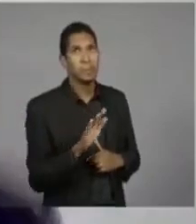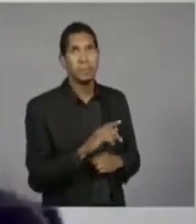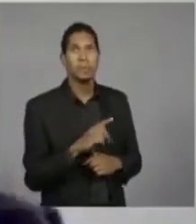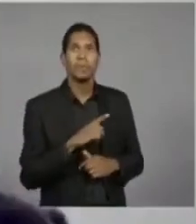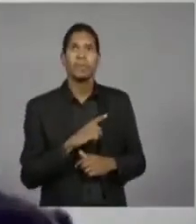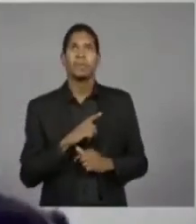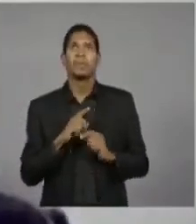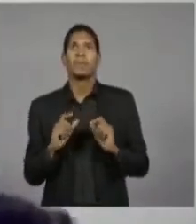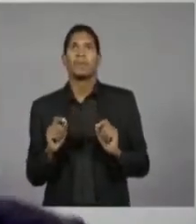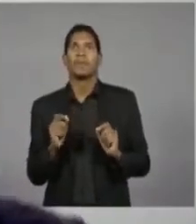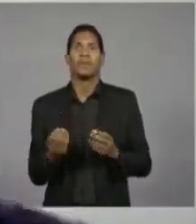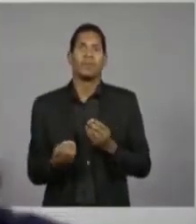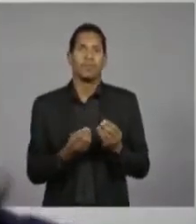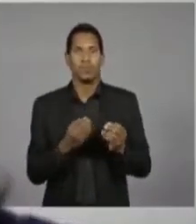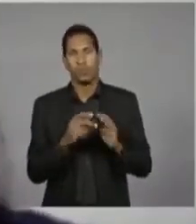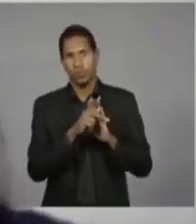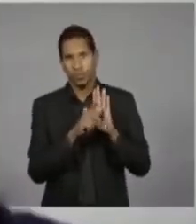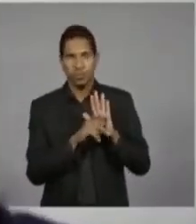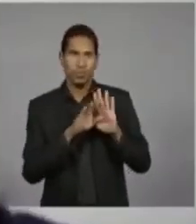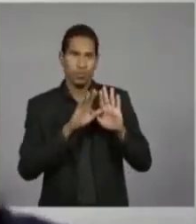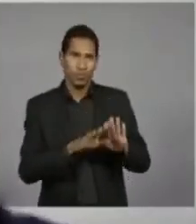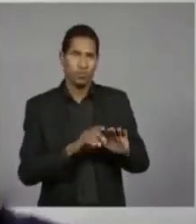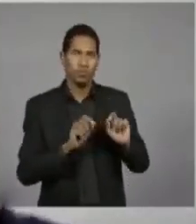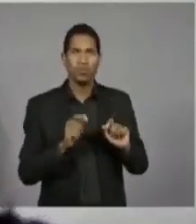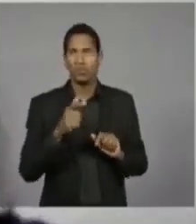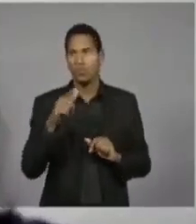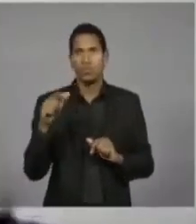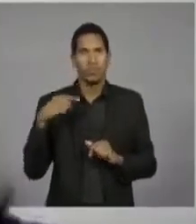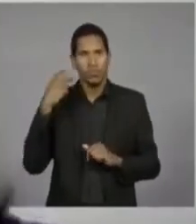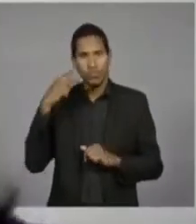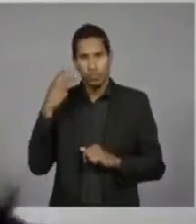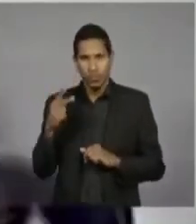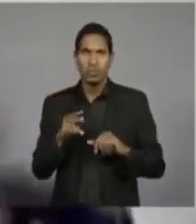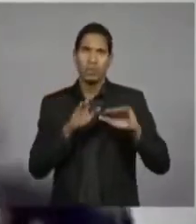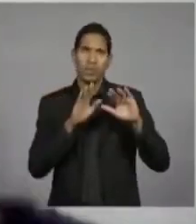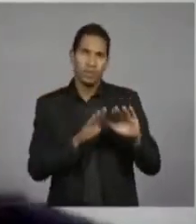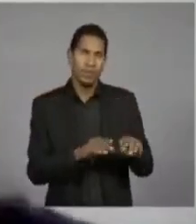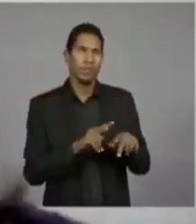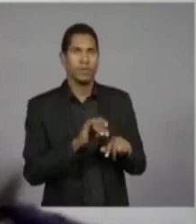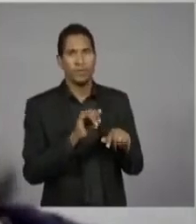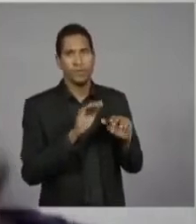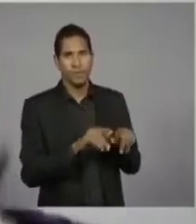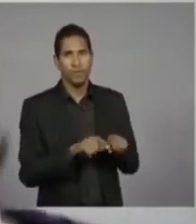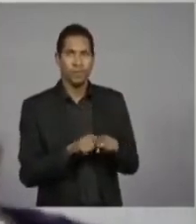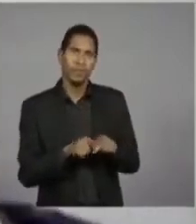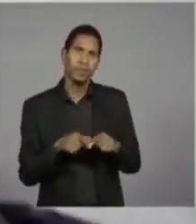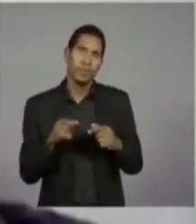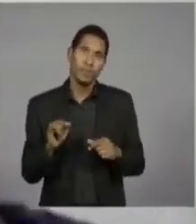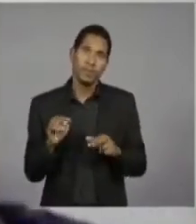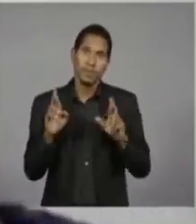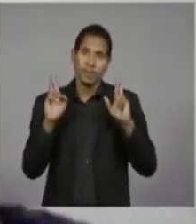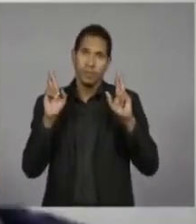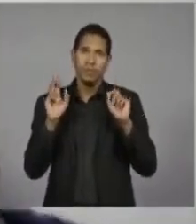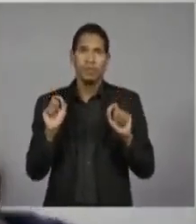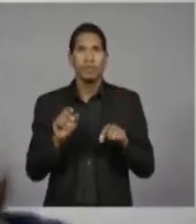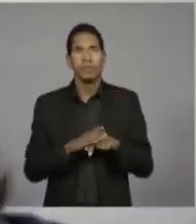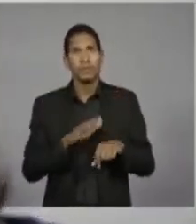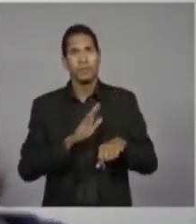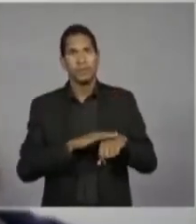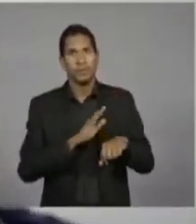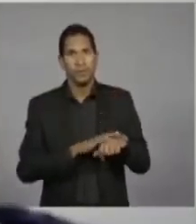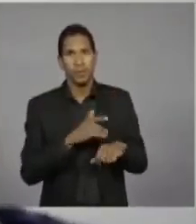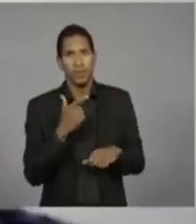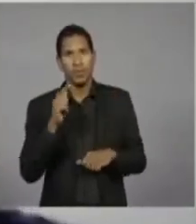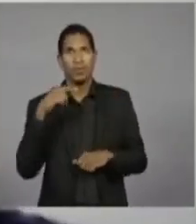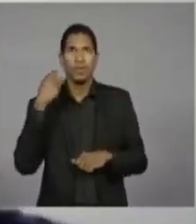deixar alguns projetos aqui, outras vereadoras e vereadores também deixarão. E se a gente depender só desse mecanismo, né, de algum